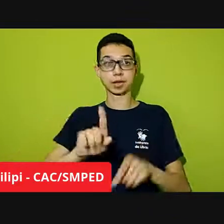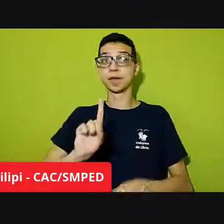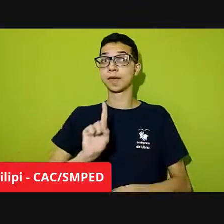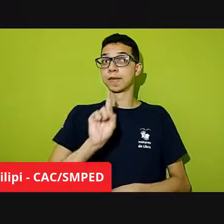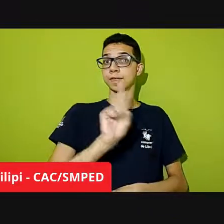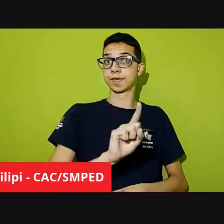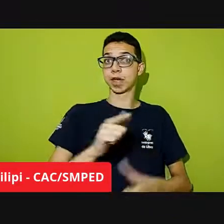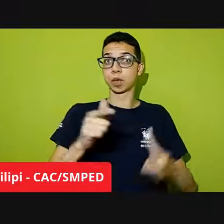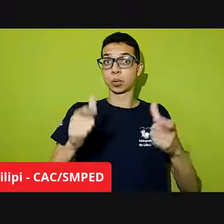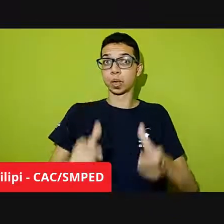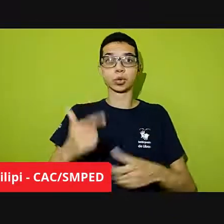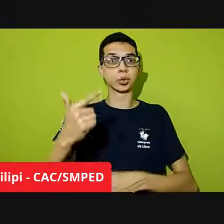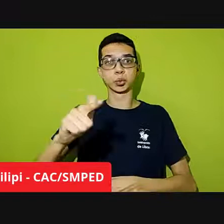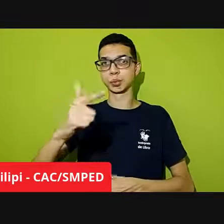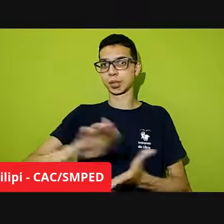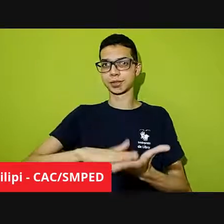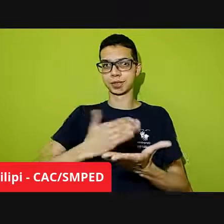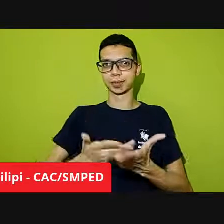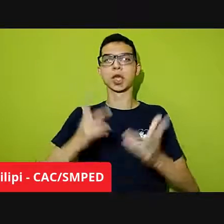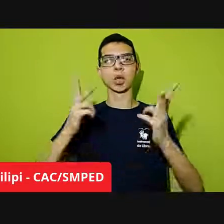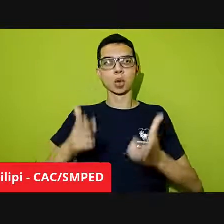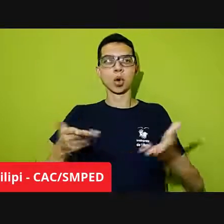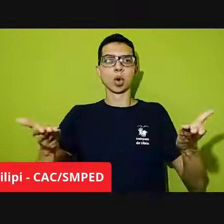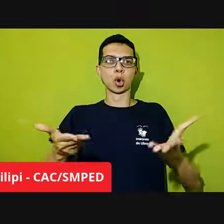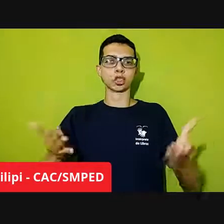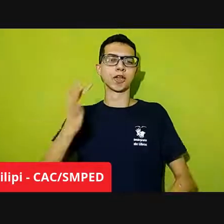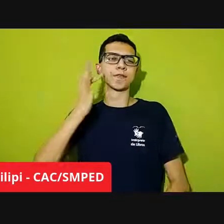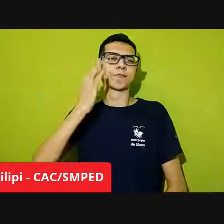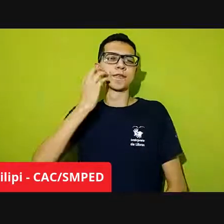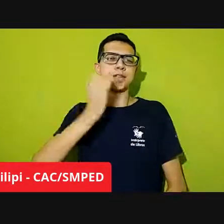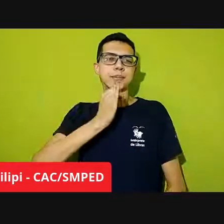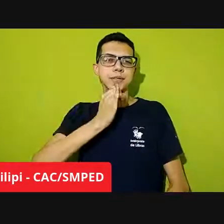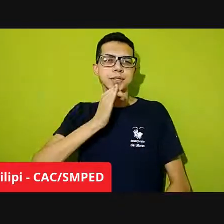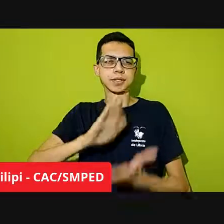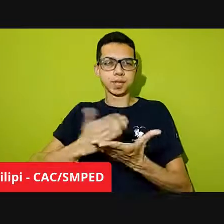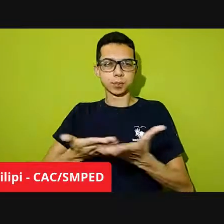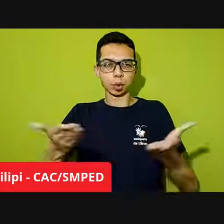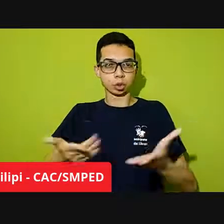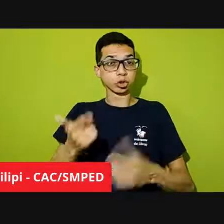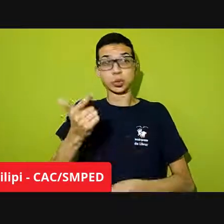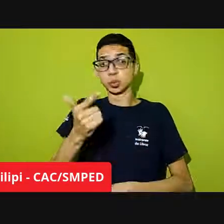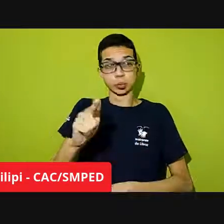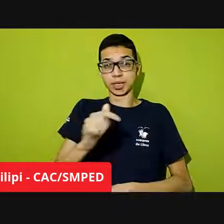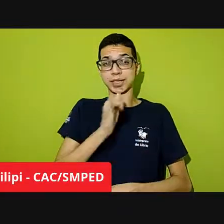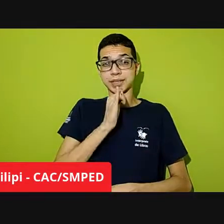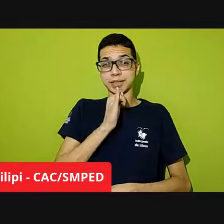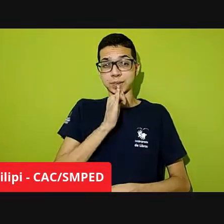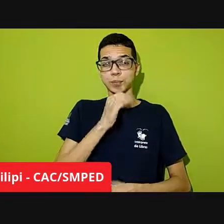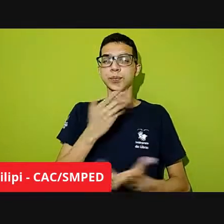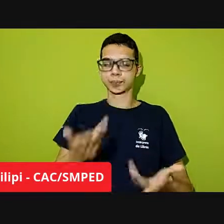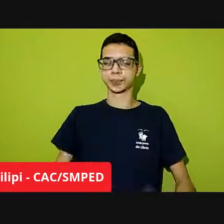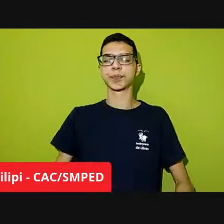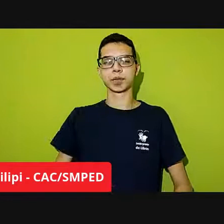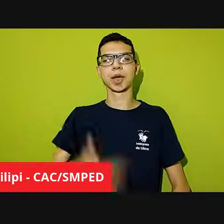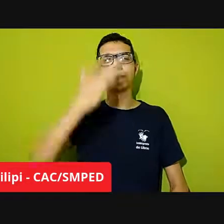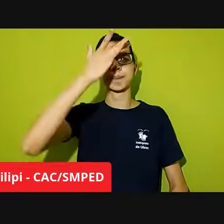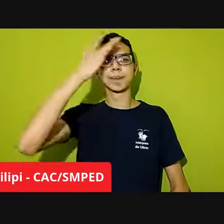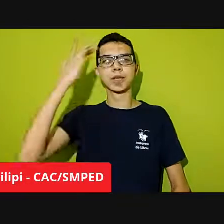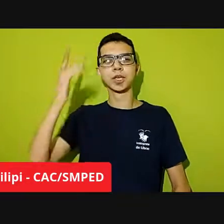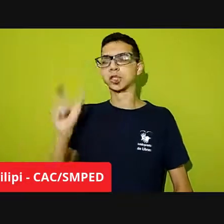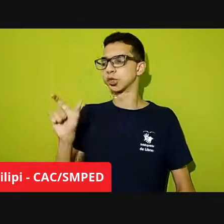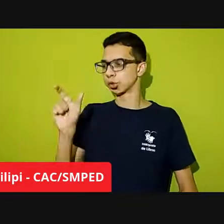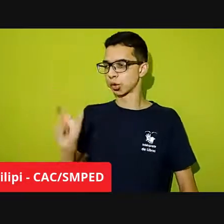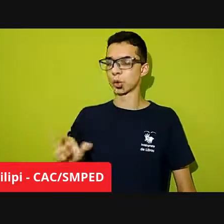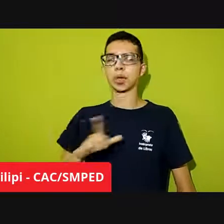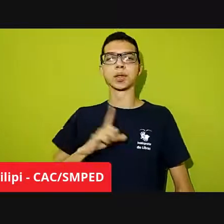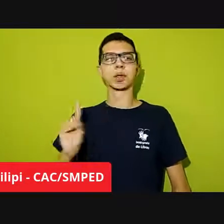gente tem aqui o Felipe hoje, então o que que esse cidadão pode fazer? Ele faz uma videochamada por esse aplicativo e